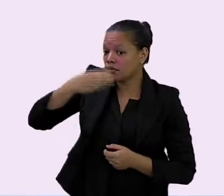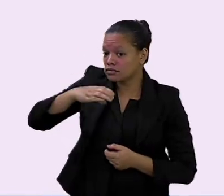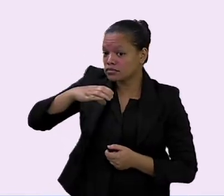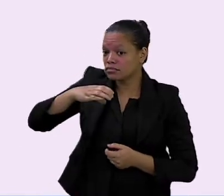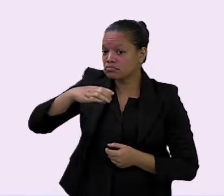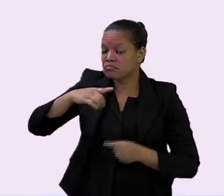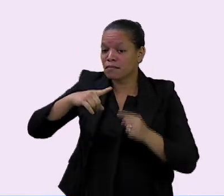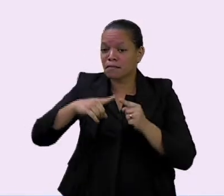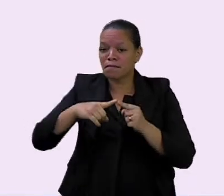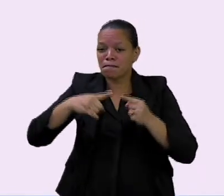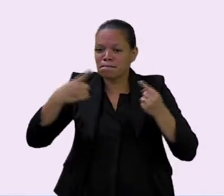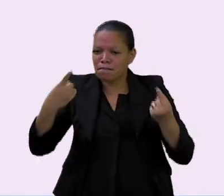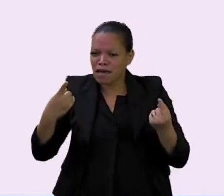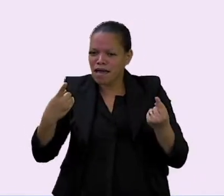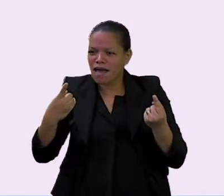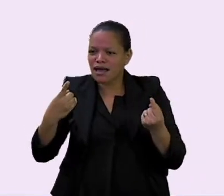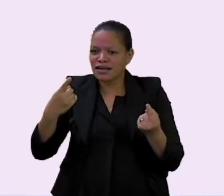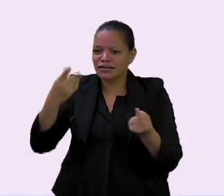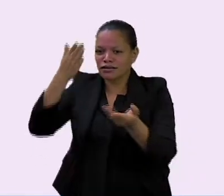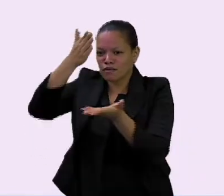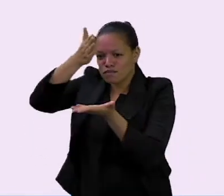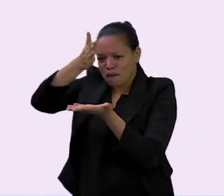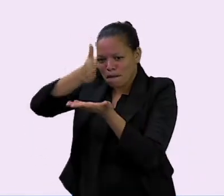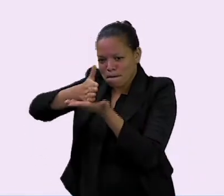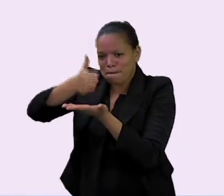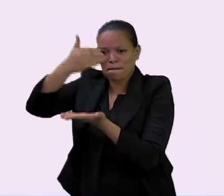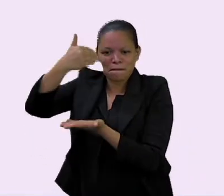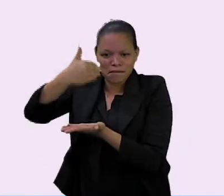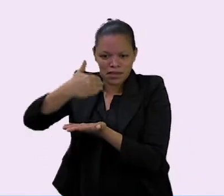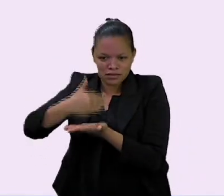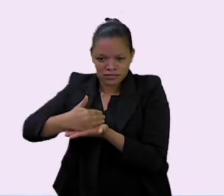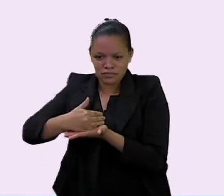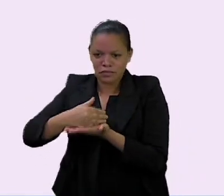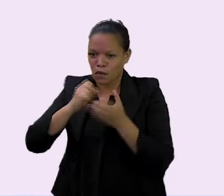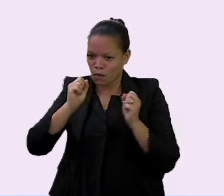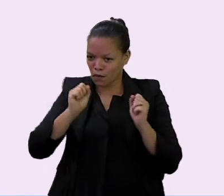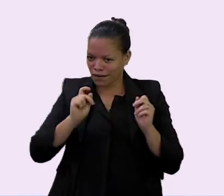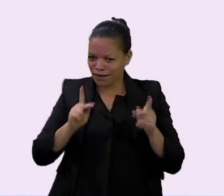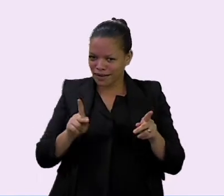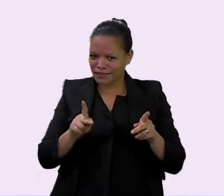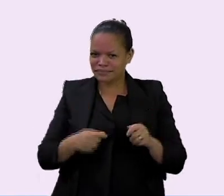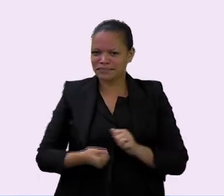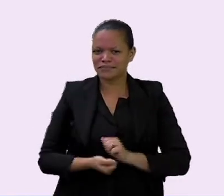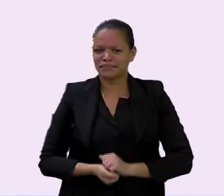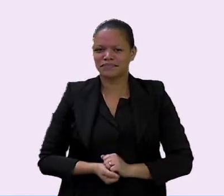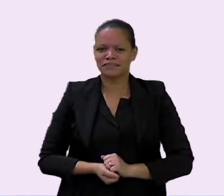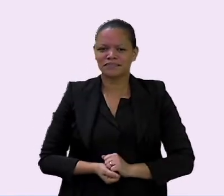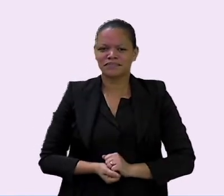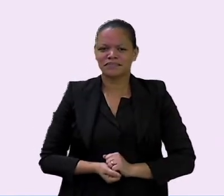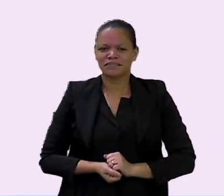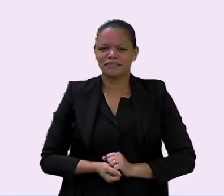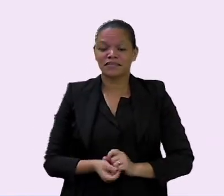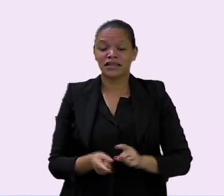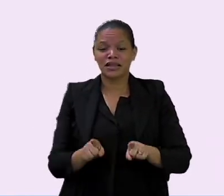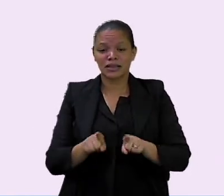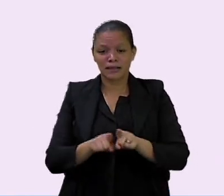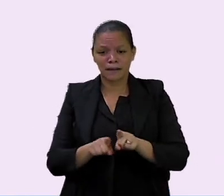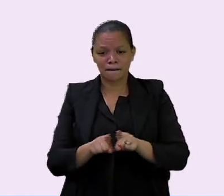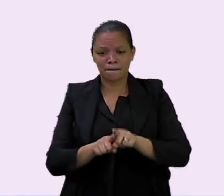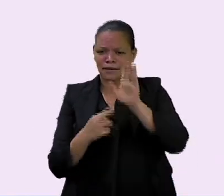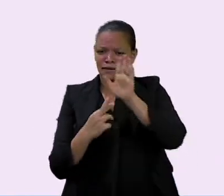a parte são esses pedacinhos que eu separei. É a representação das